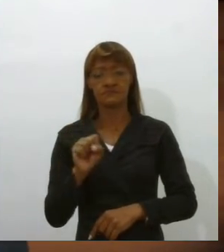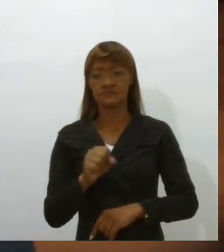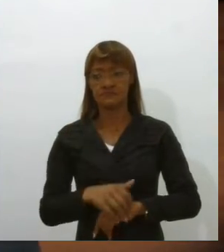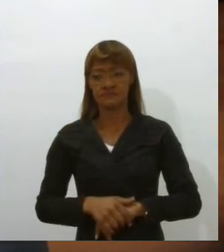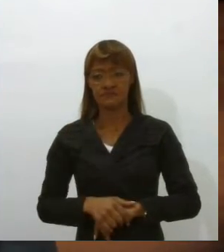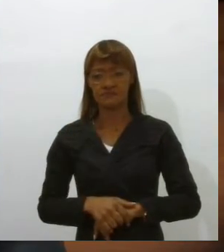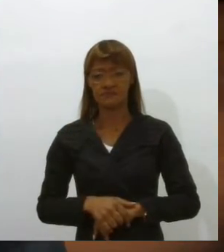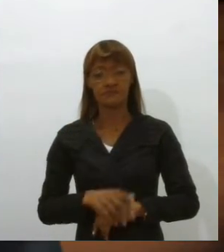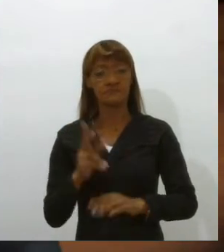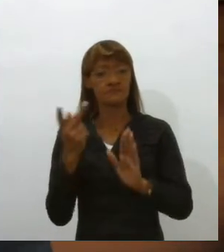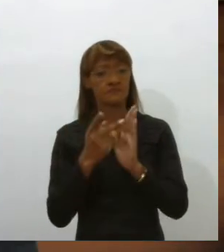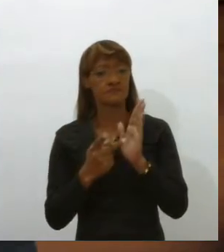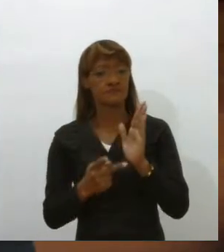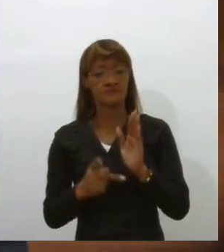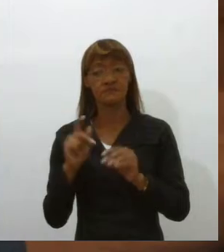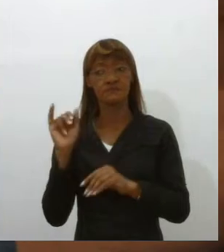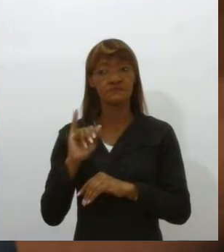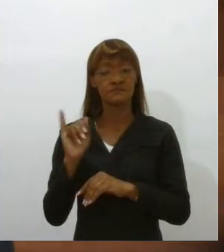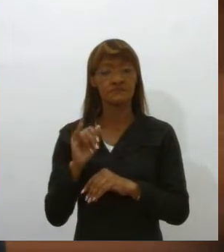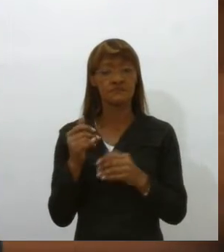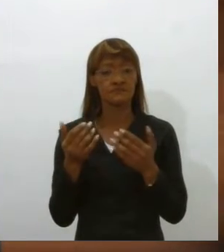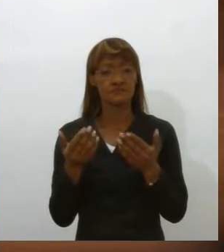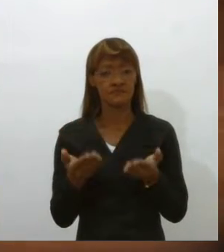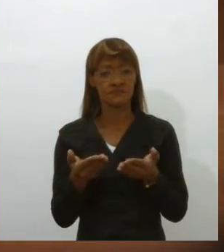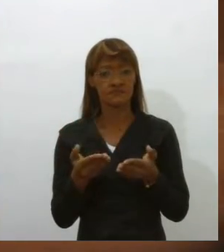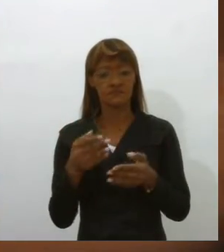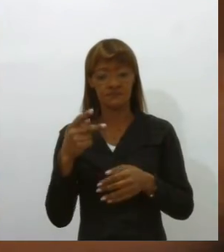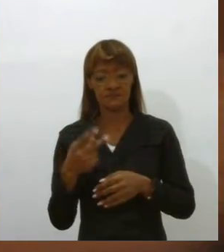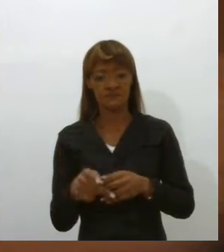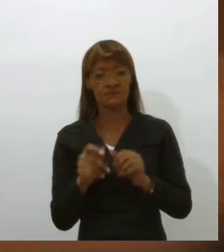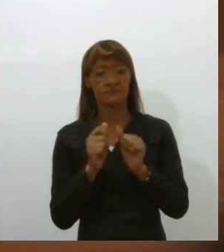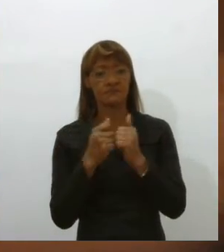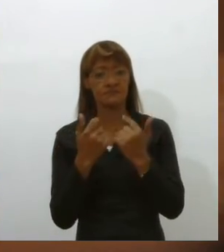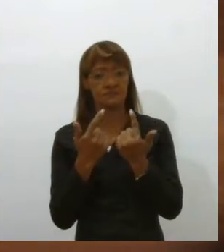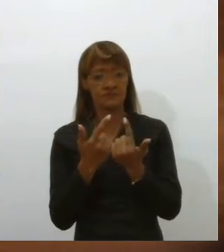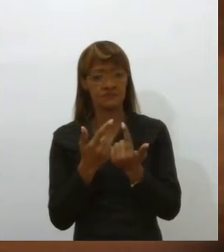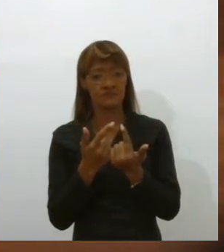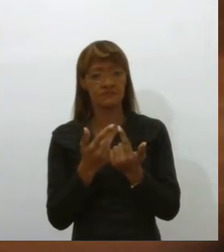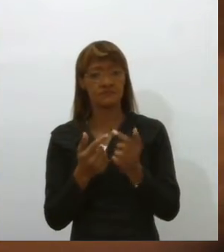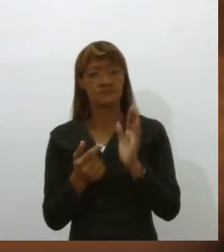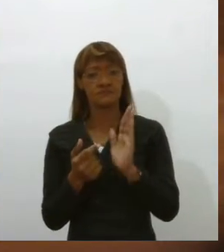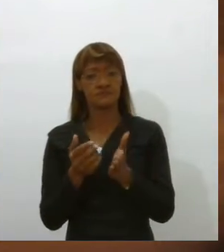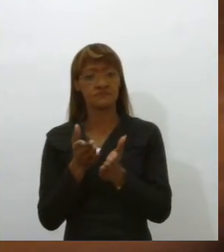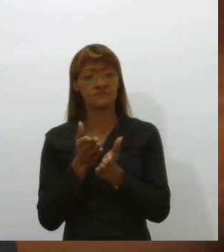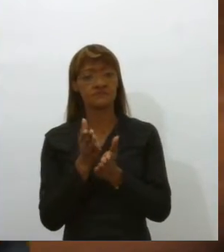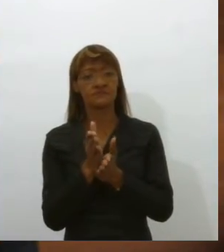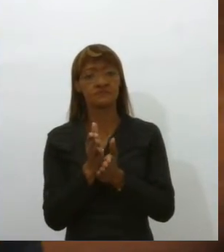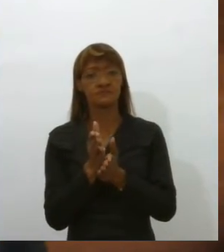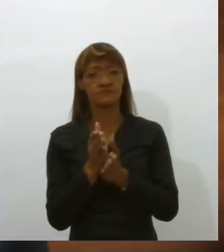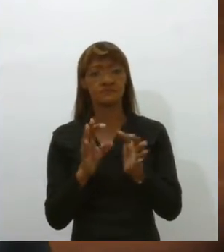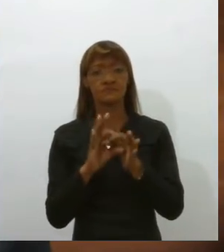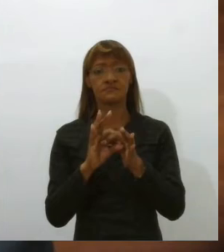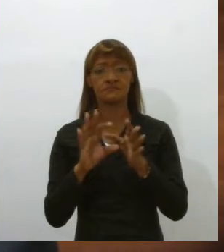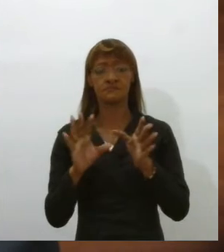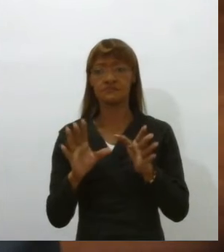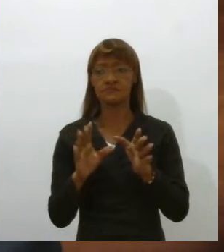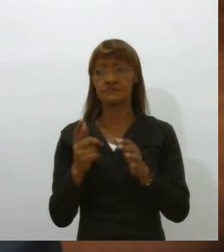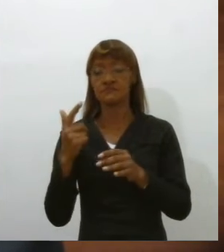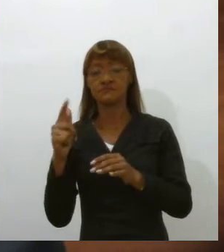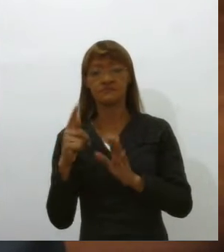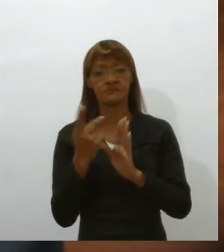projeto interessante. Essa casa tinha aprovado um financiamento que autorizava um outro PL, uma outra